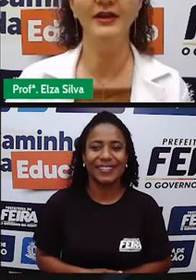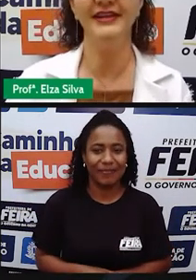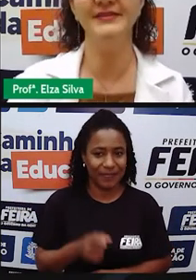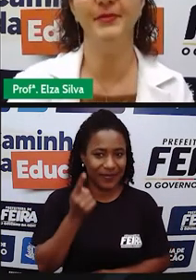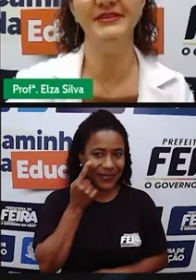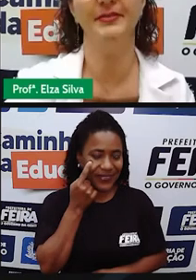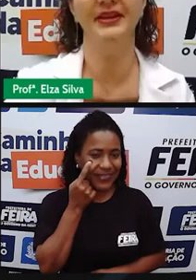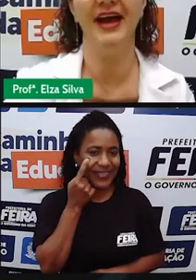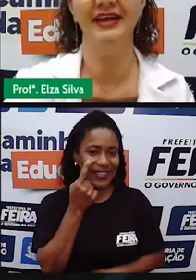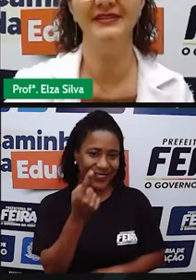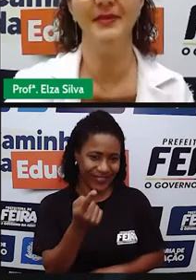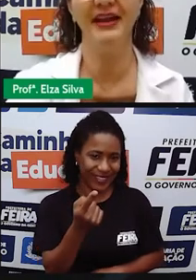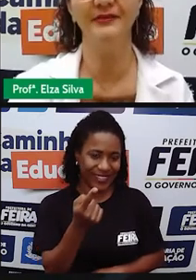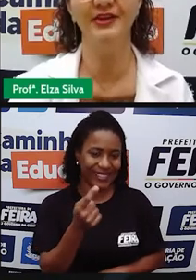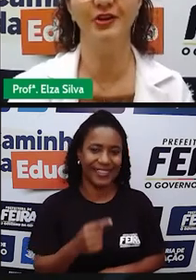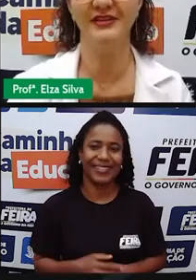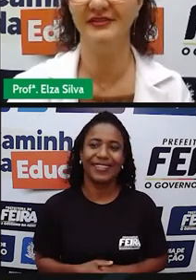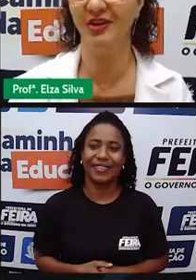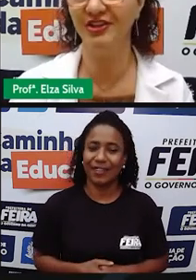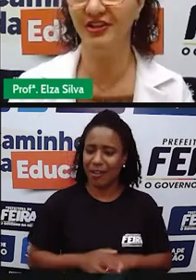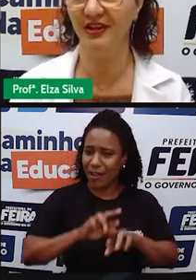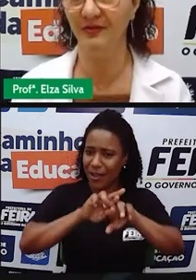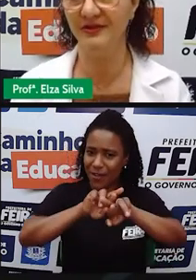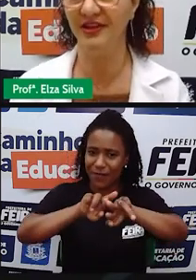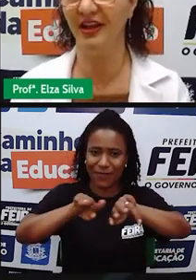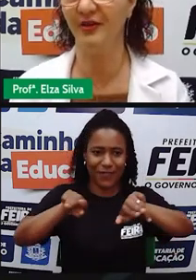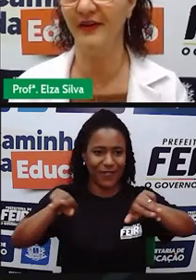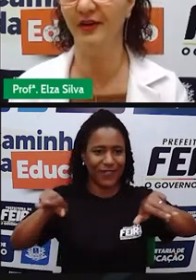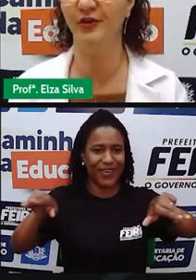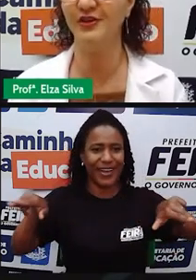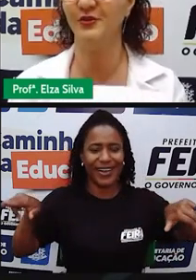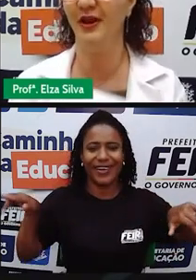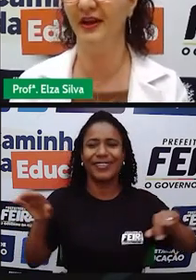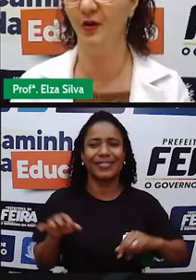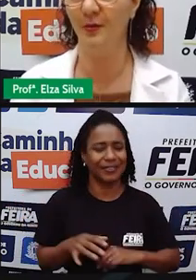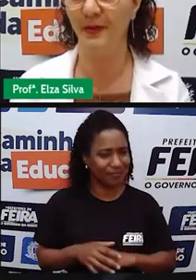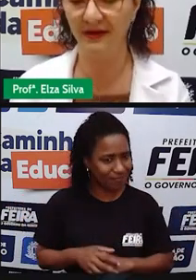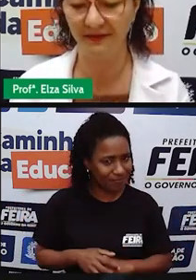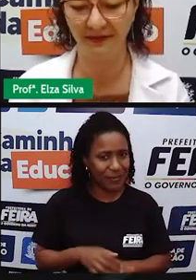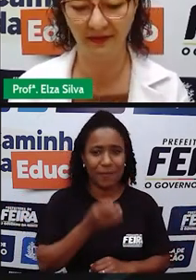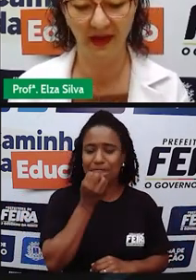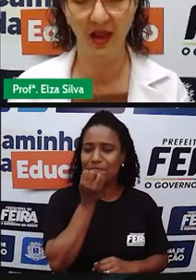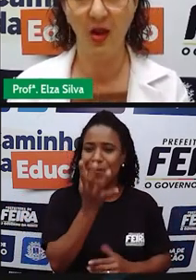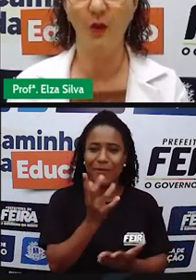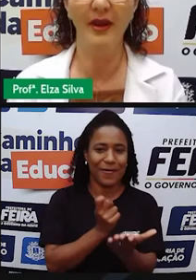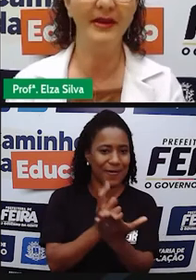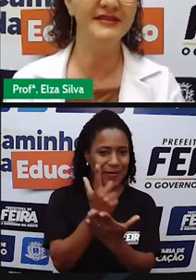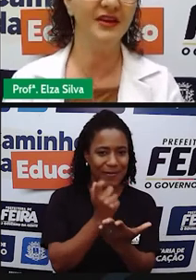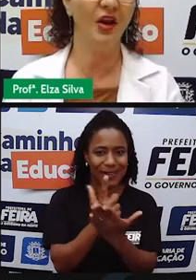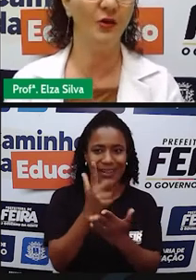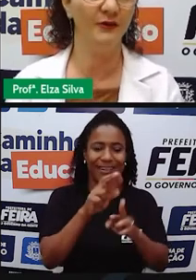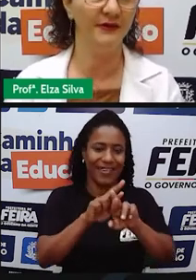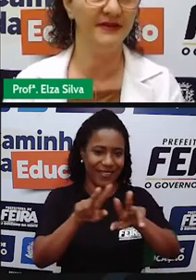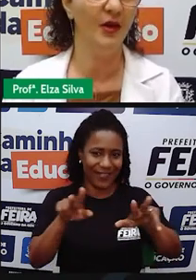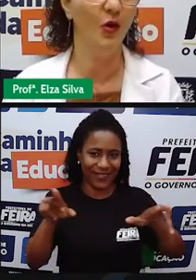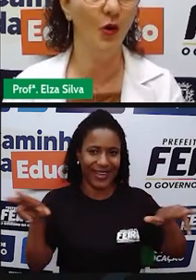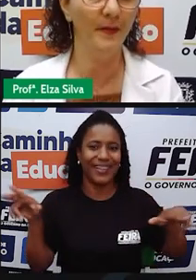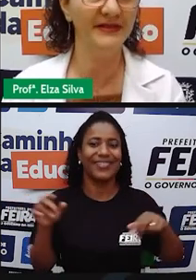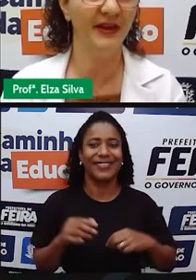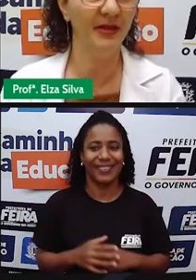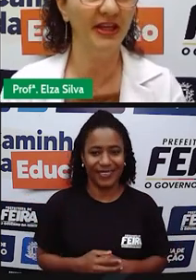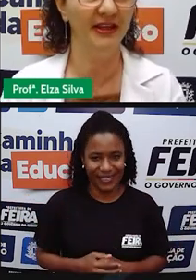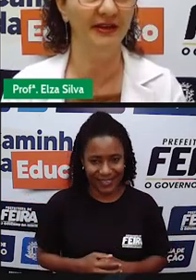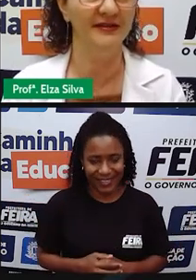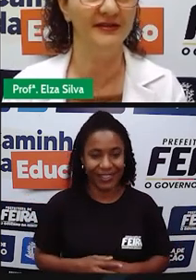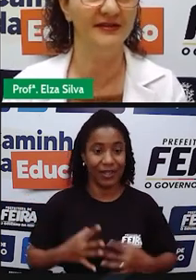Olha quantas possibilidades maravilhosas nós temos de renovar o nosso guarda-roupa. Women's clothes,